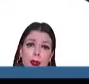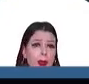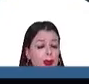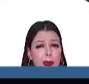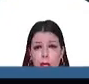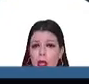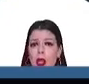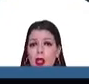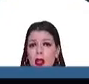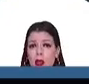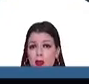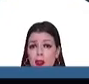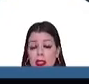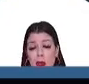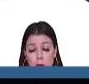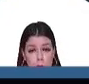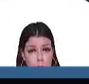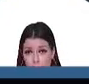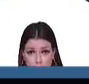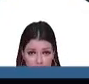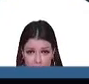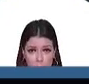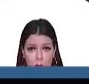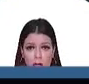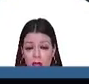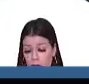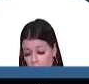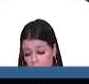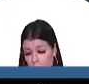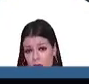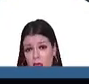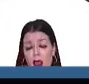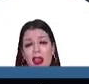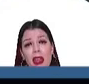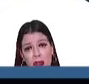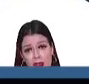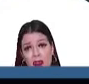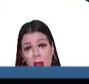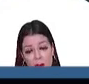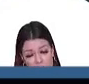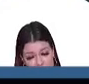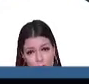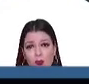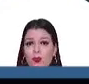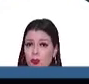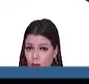ação vai substituir a participação de dentro de casa.